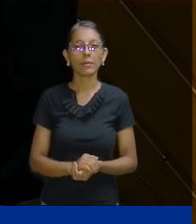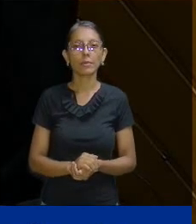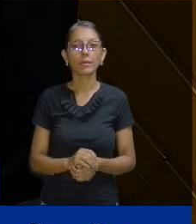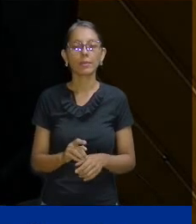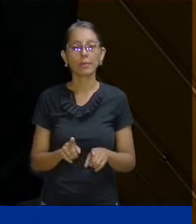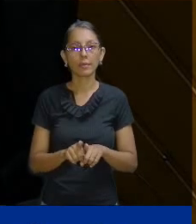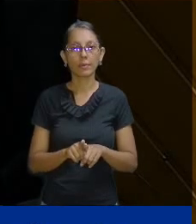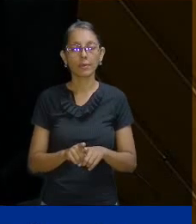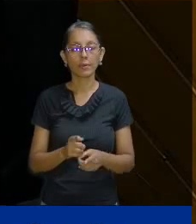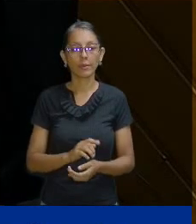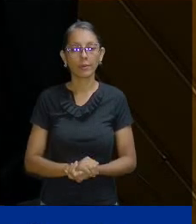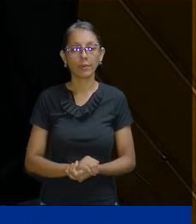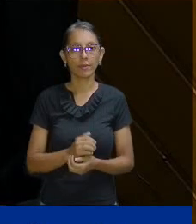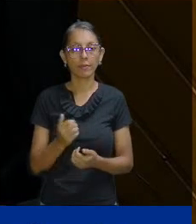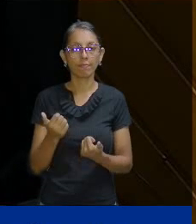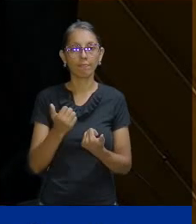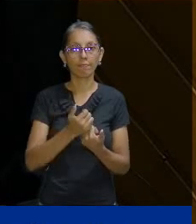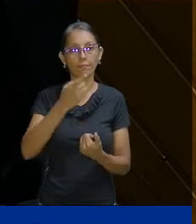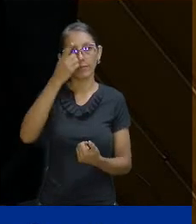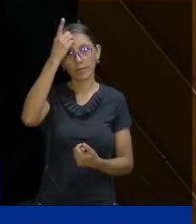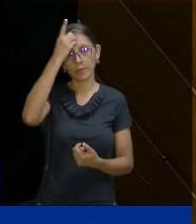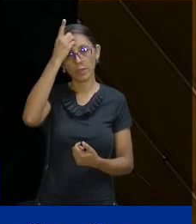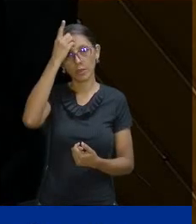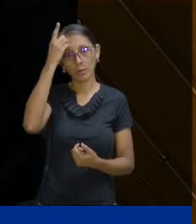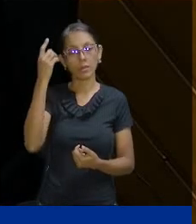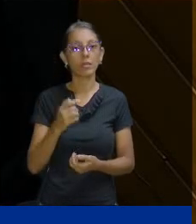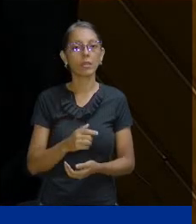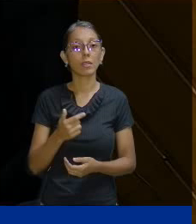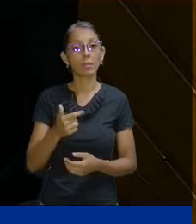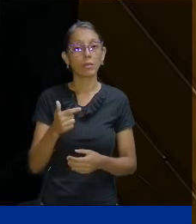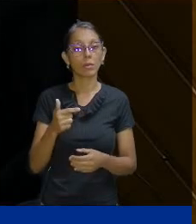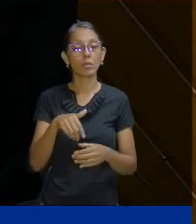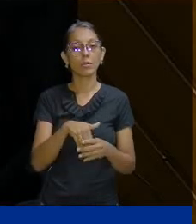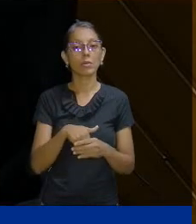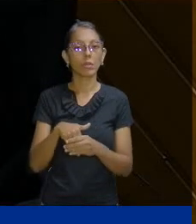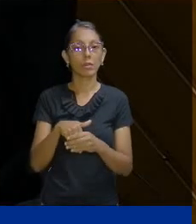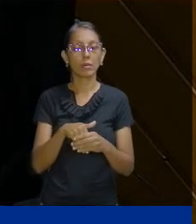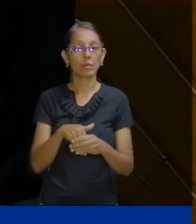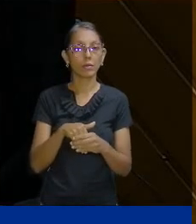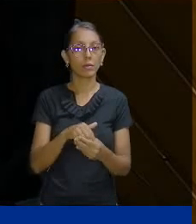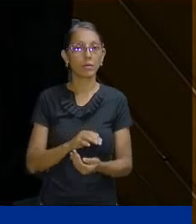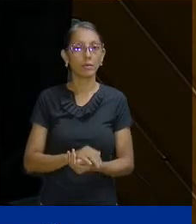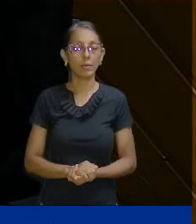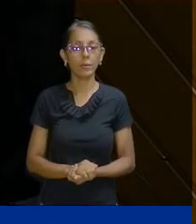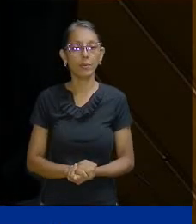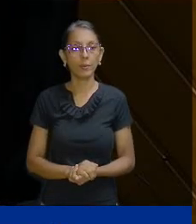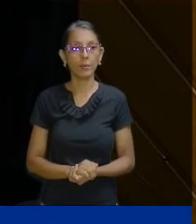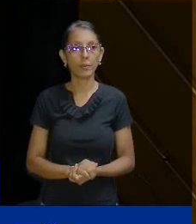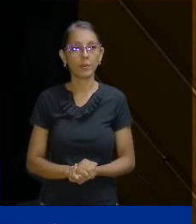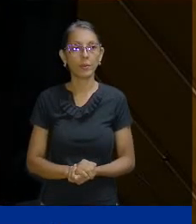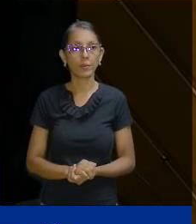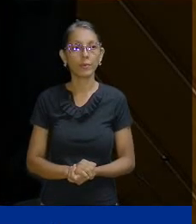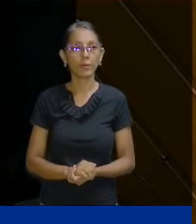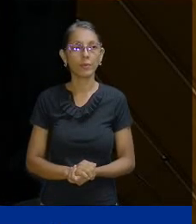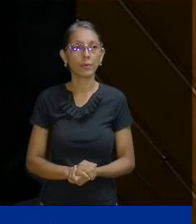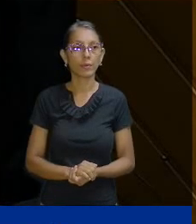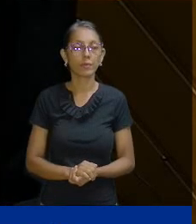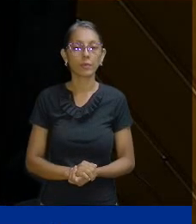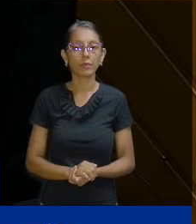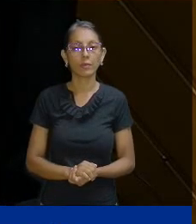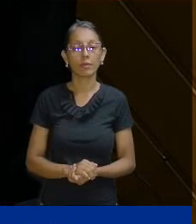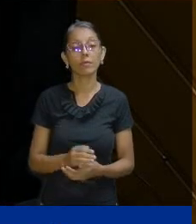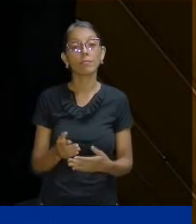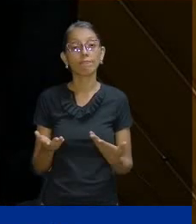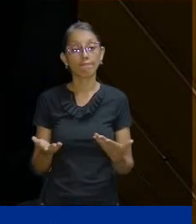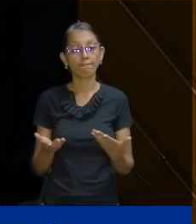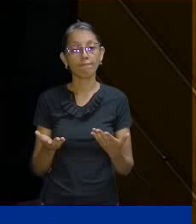vice-diretora da Escola Judiciária do Tribunal Superior Eleitoral. Meus cumprimentos, doutora, todos presentes. Senhor presidente,